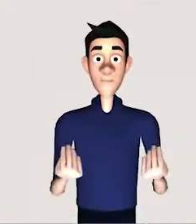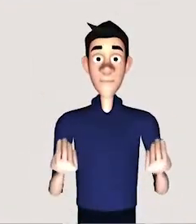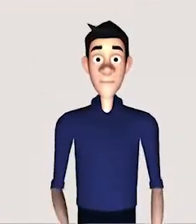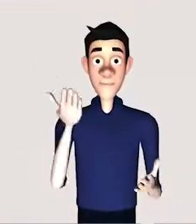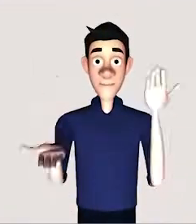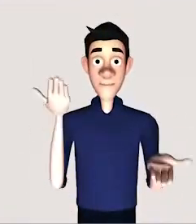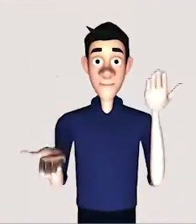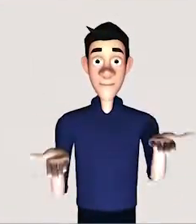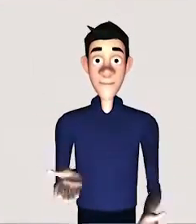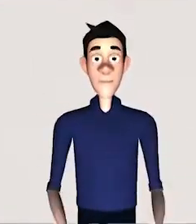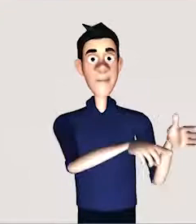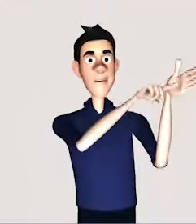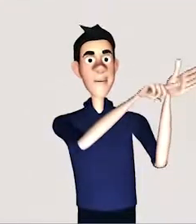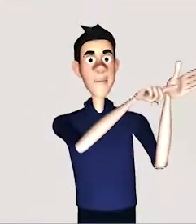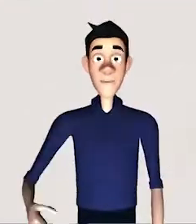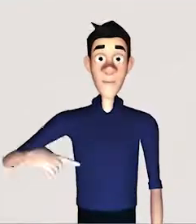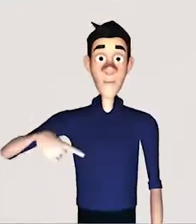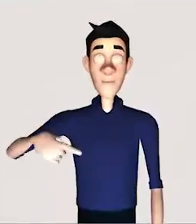Então, por exemplo,